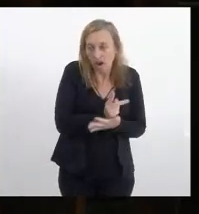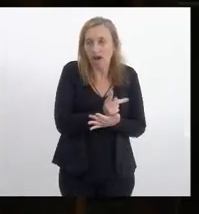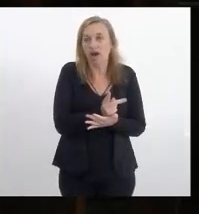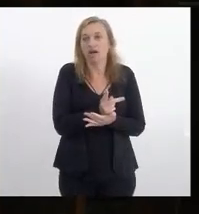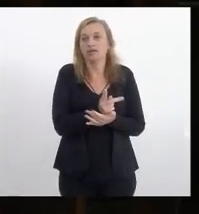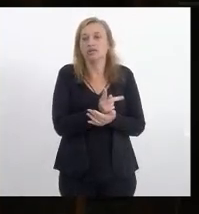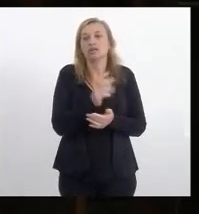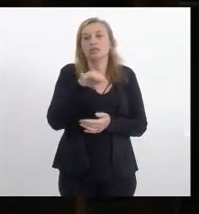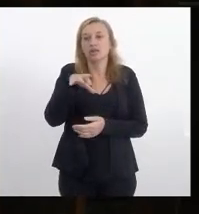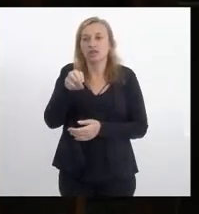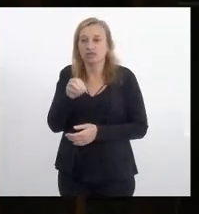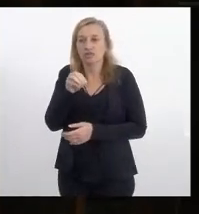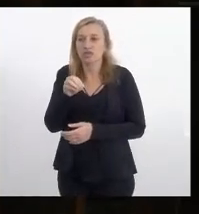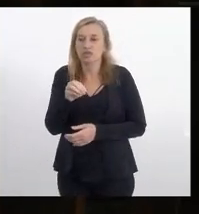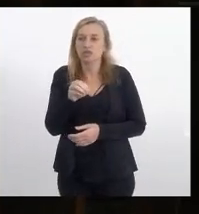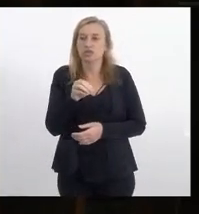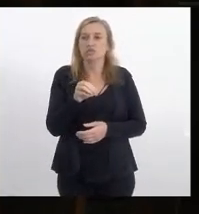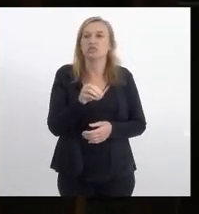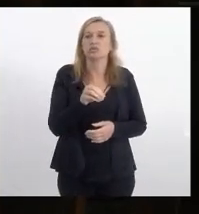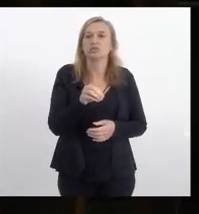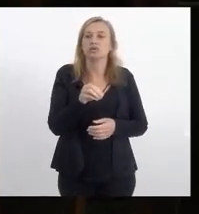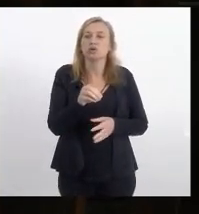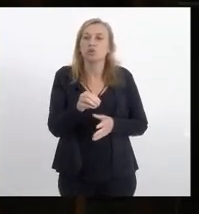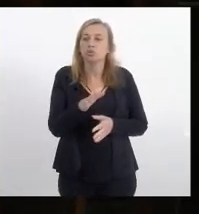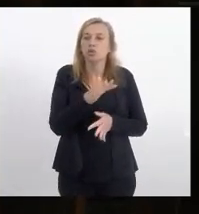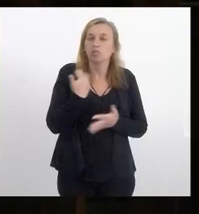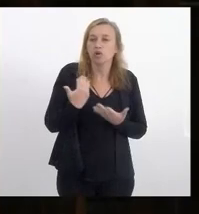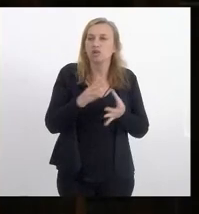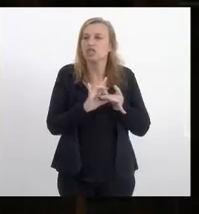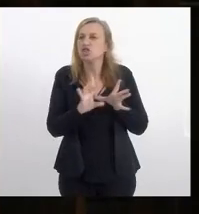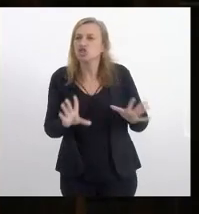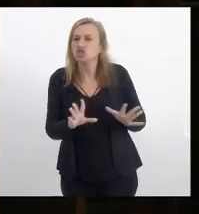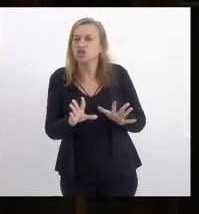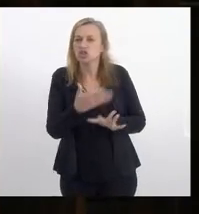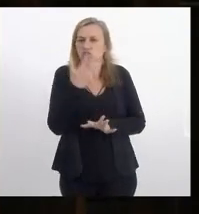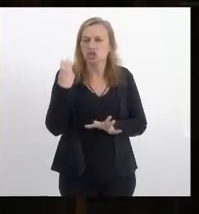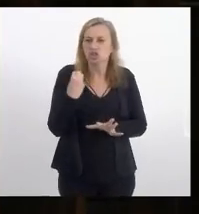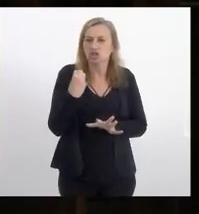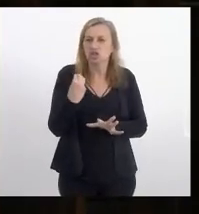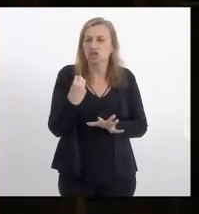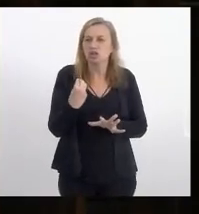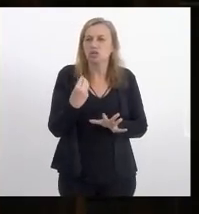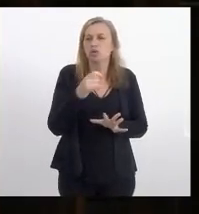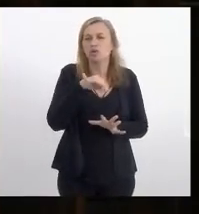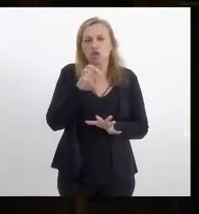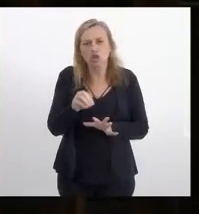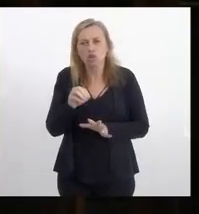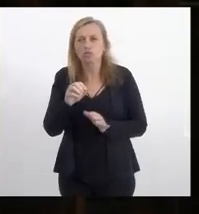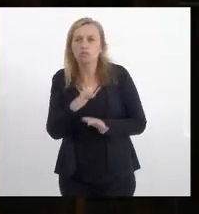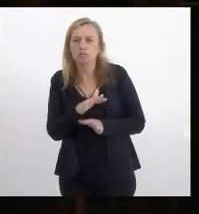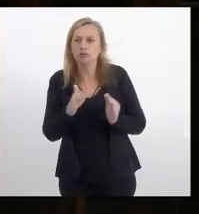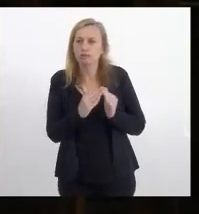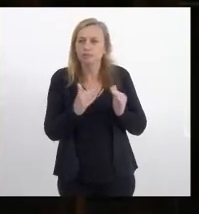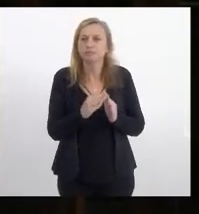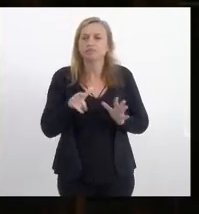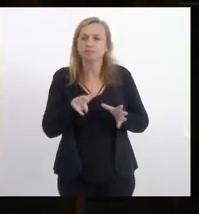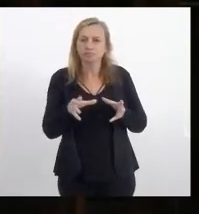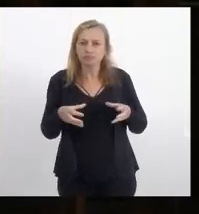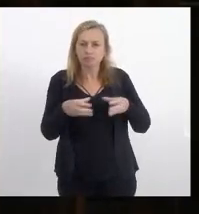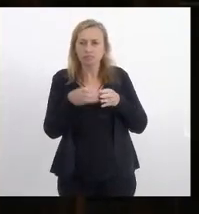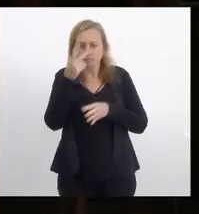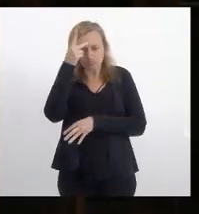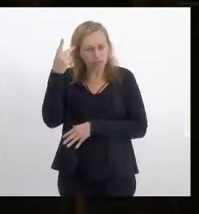fixação do benefício de pensão por morte deixam de considerar o auxílio-moradia então é esse grupo de